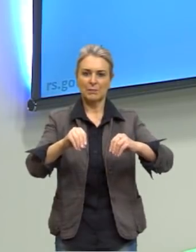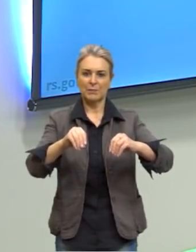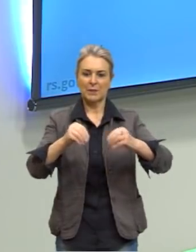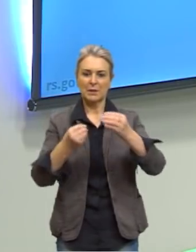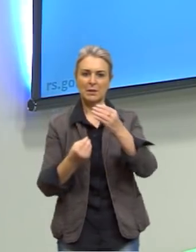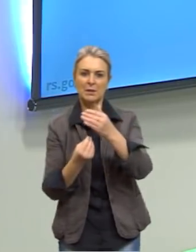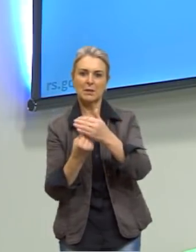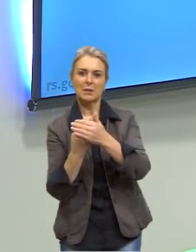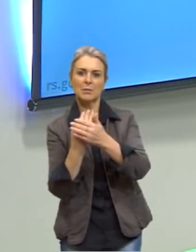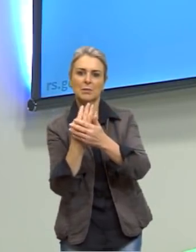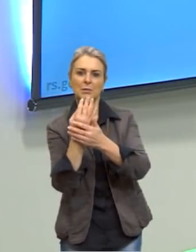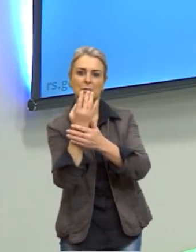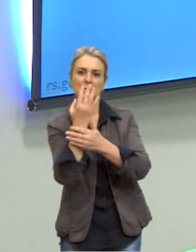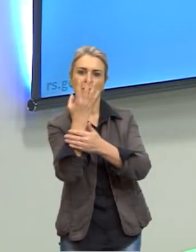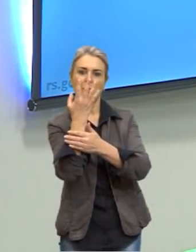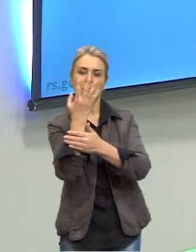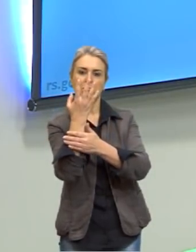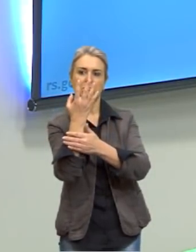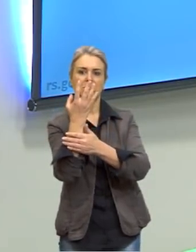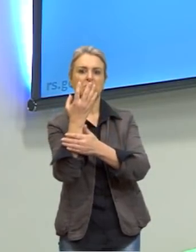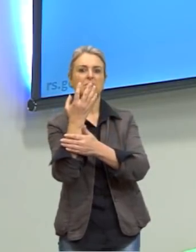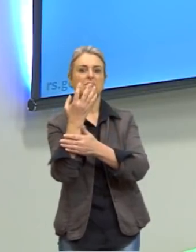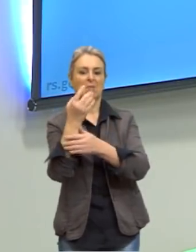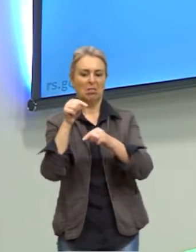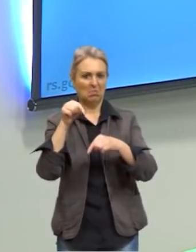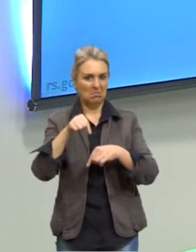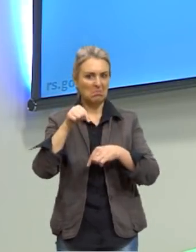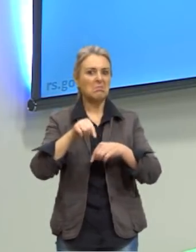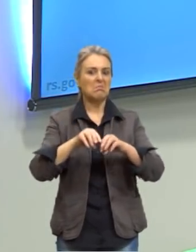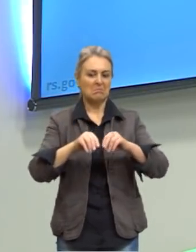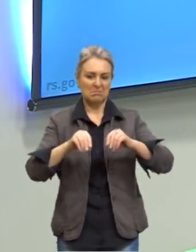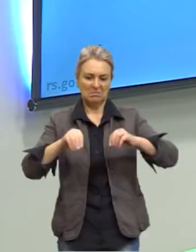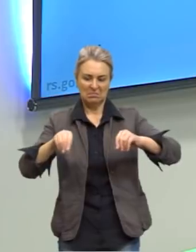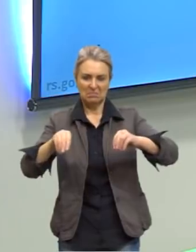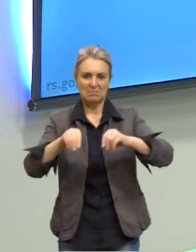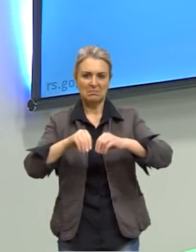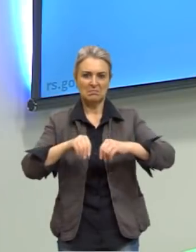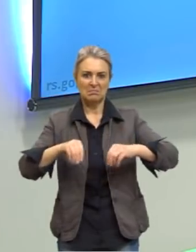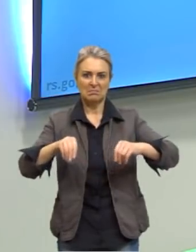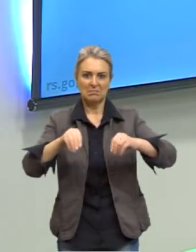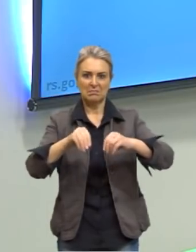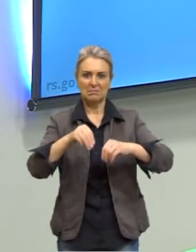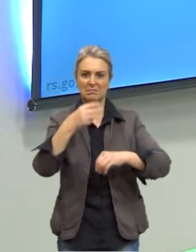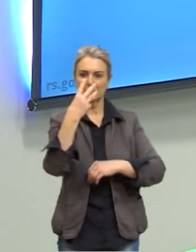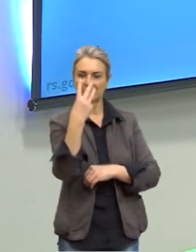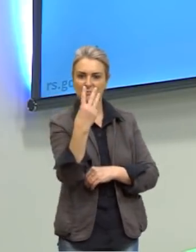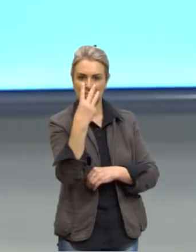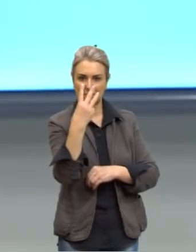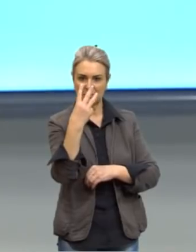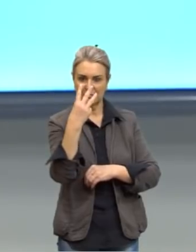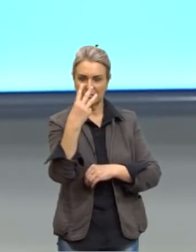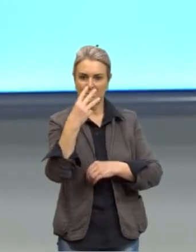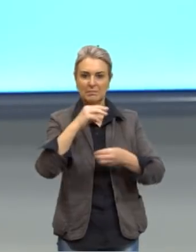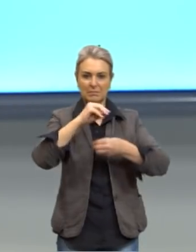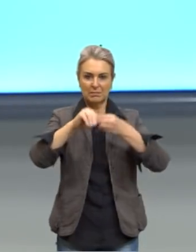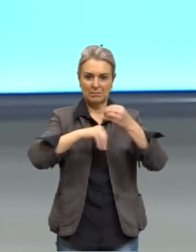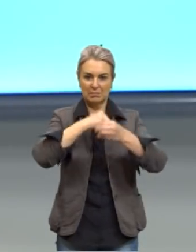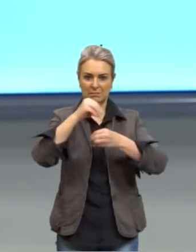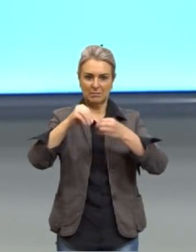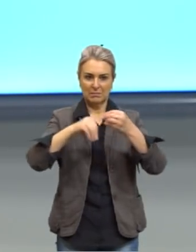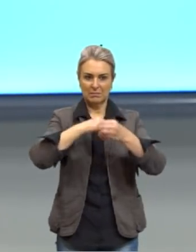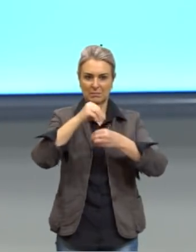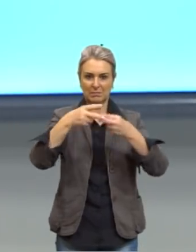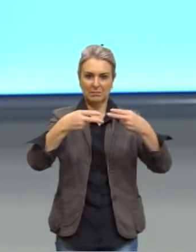ebulição vai influenciar na solubilidade a solubilidade eu trago aqui três substâncias a